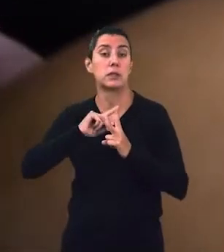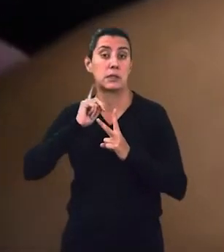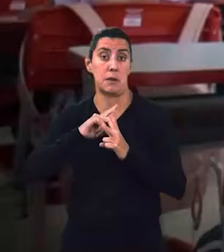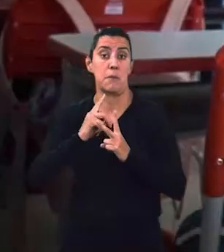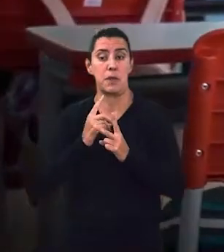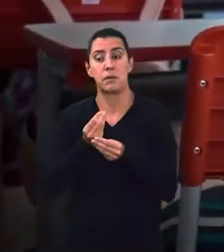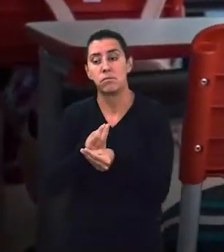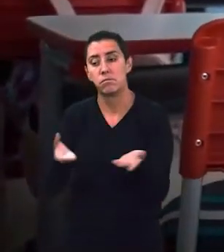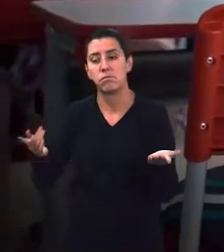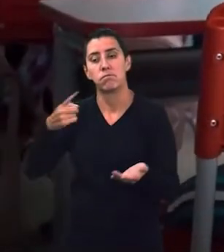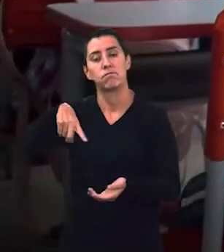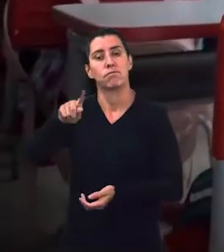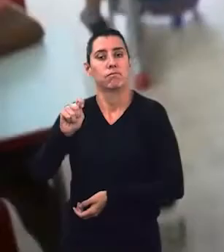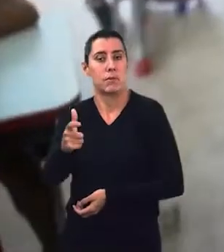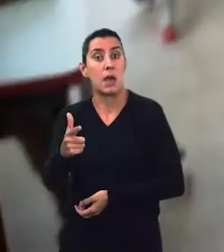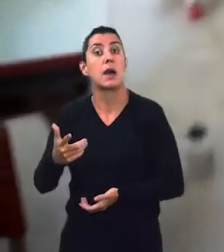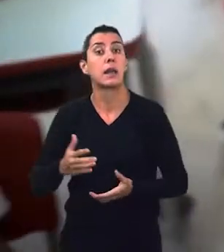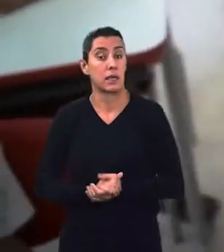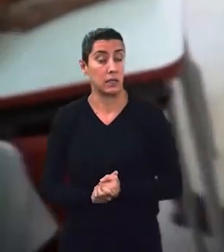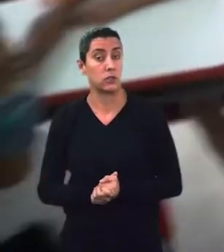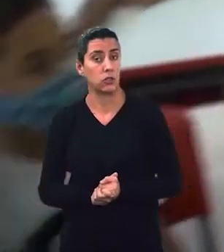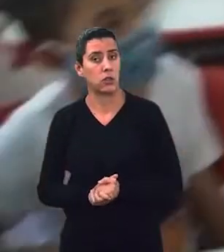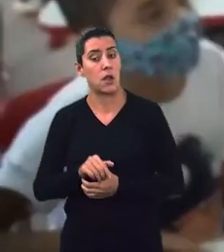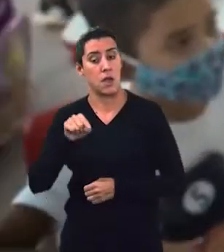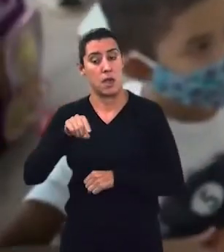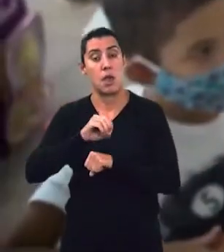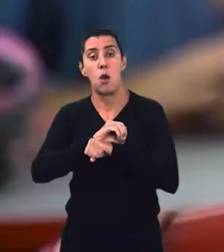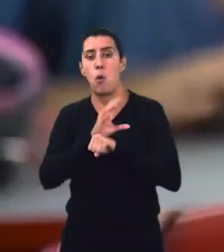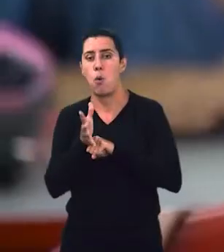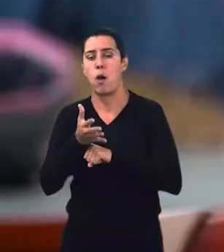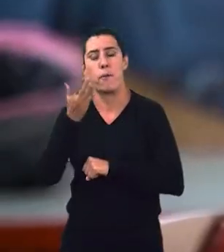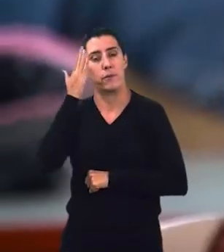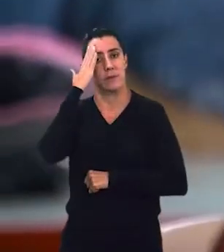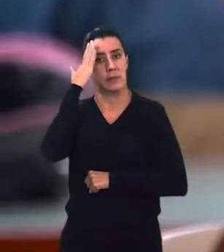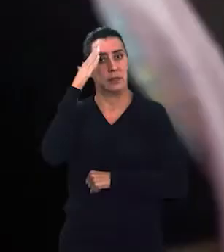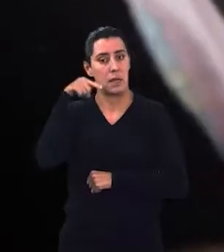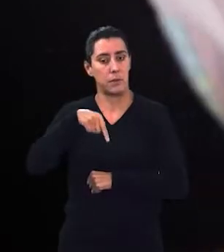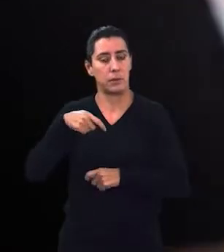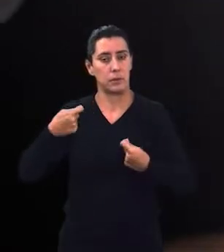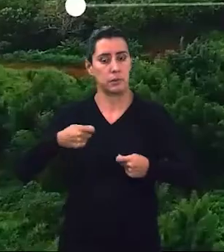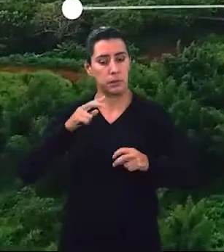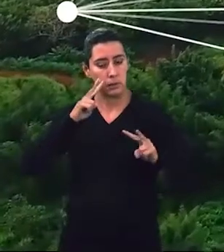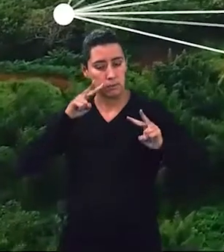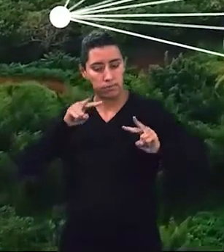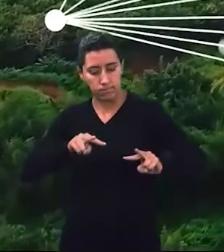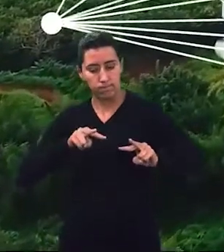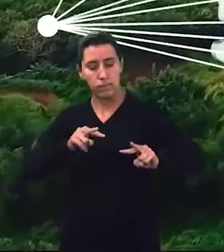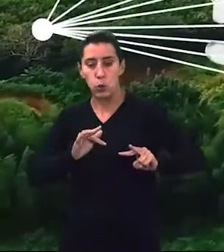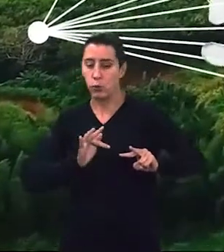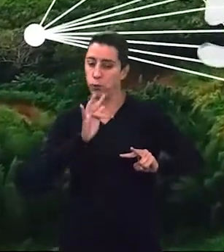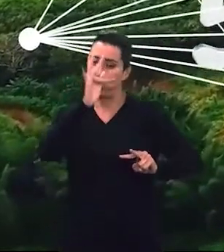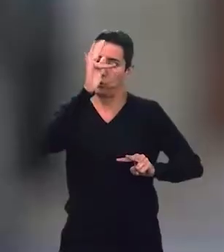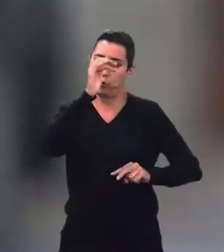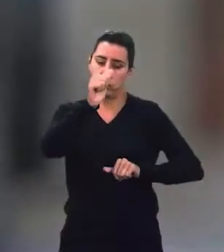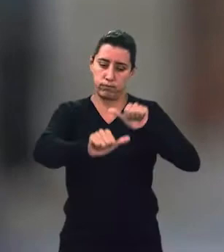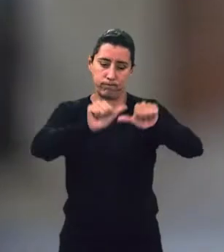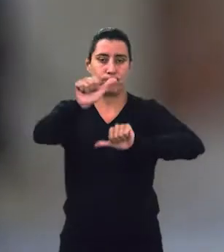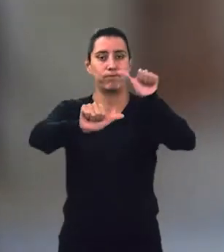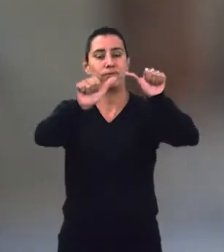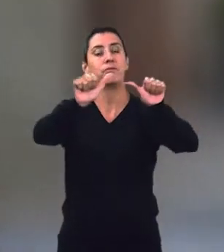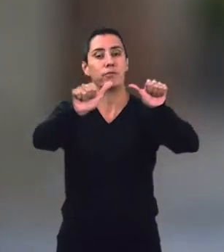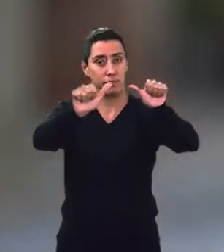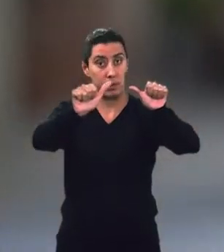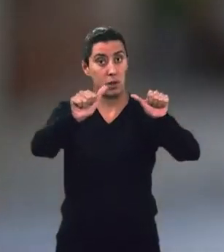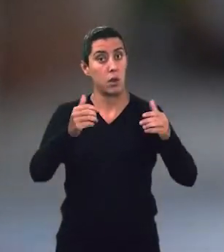e professores. A Huawei sabe que é importante olhar para o presente para construir o país do futuro. Todos esses